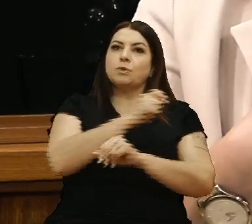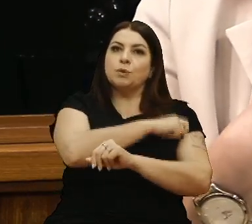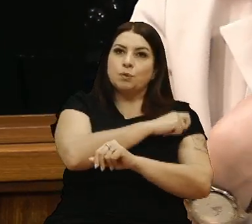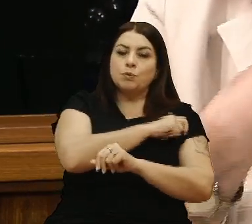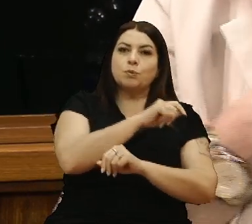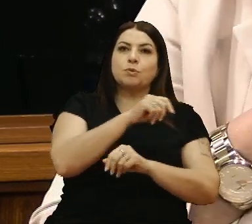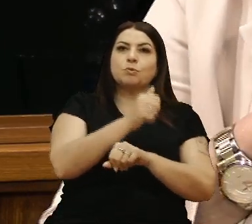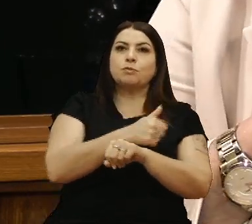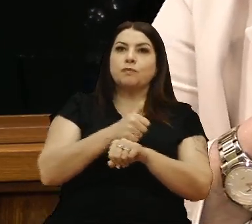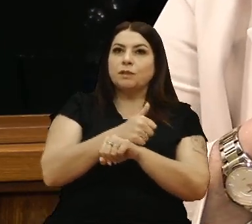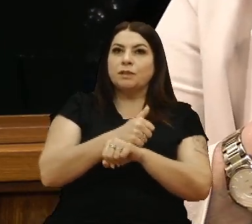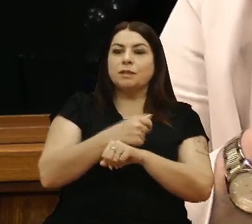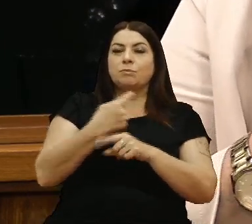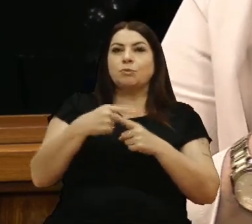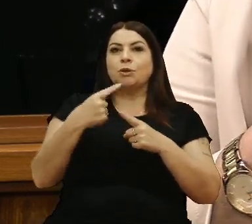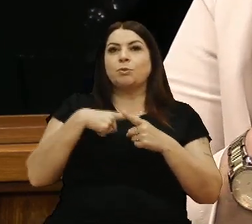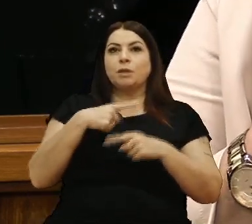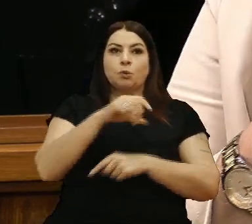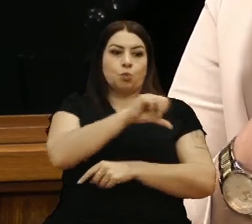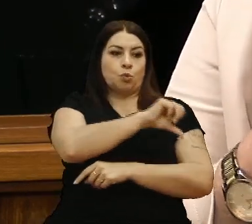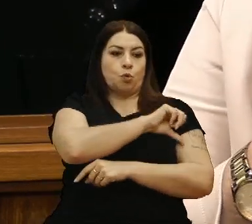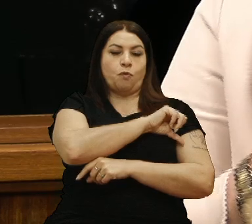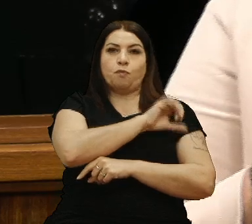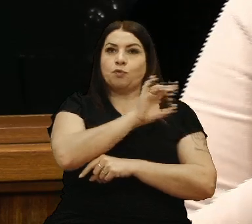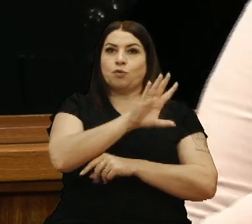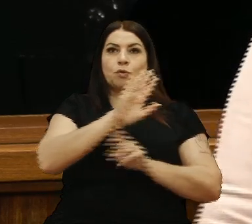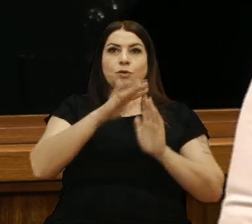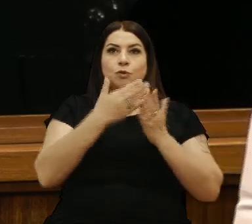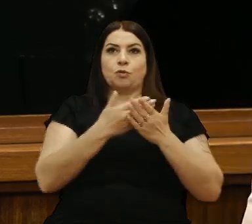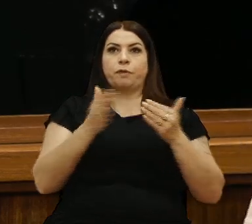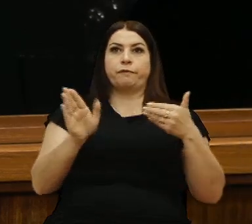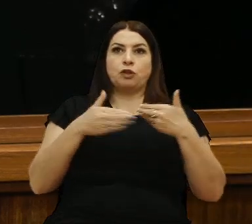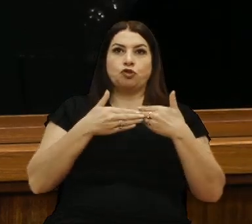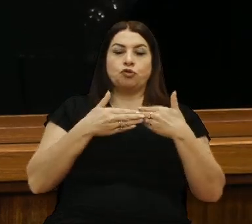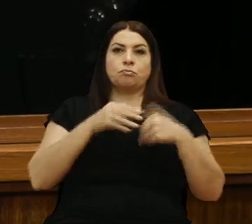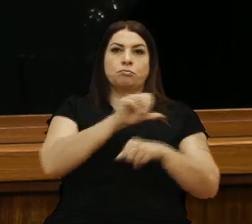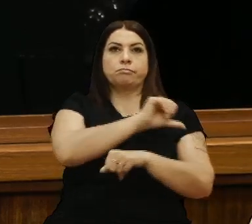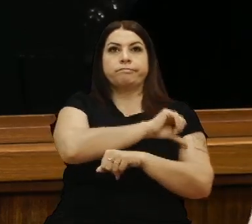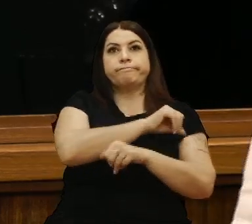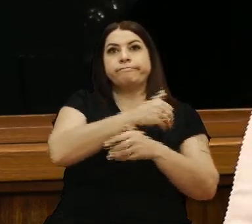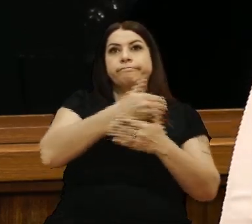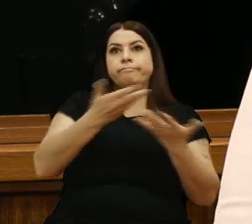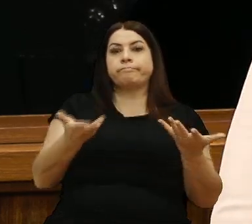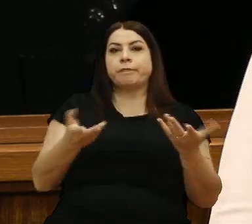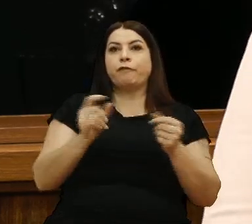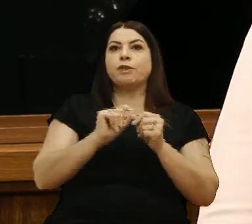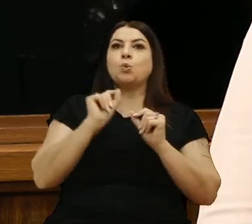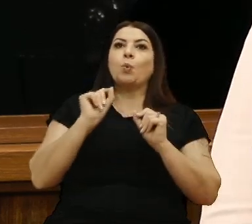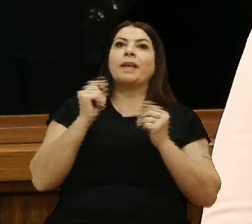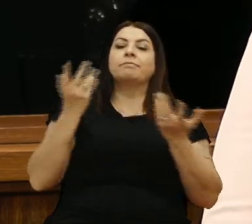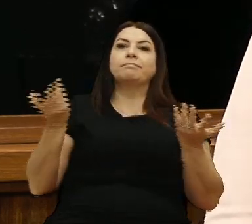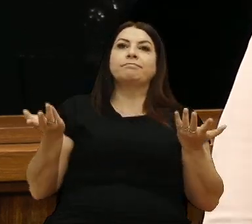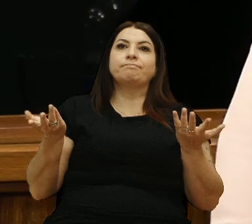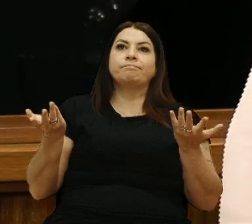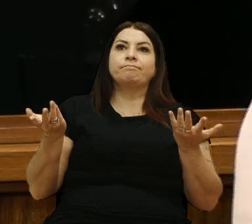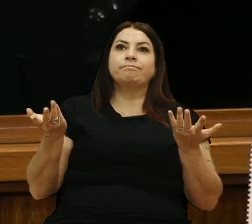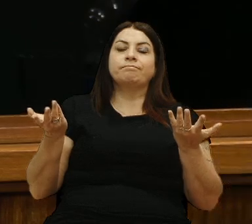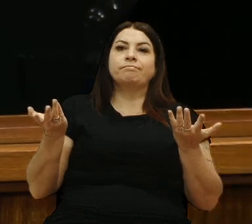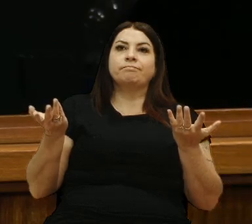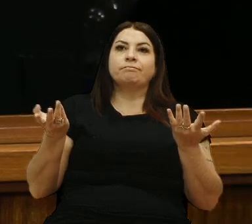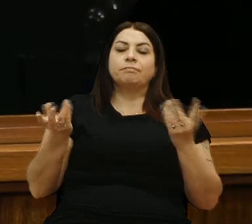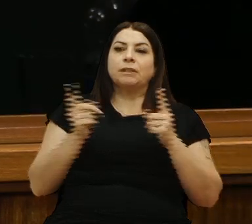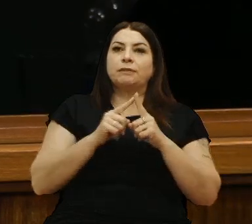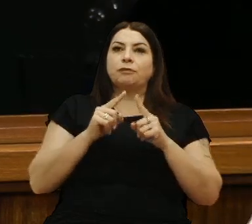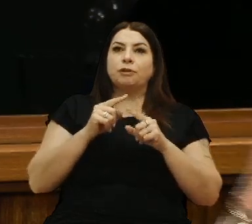dos profissionais, porque se eu só tenho 9º ano numa escola e fechou o 9º ano, eu vou fazer o quê daí? Eu vou ter que